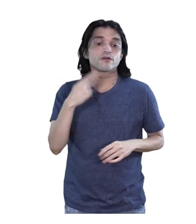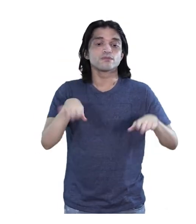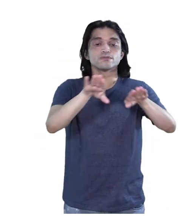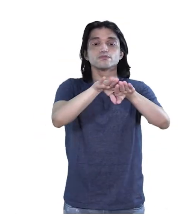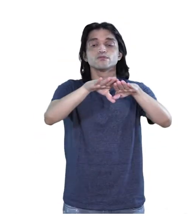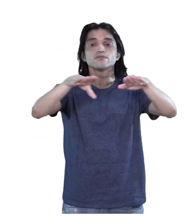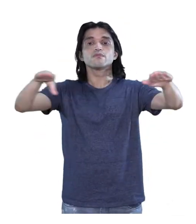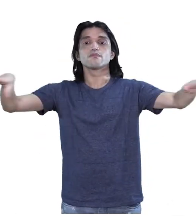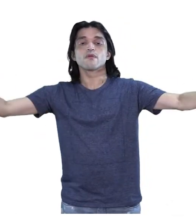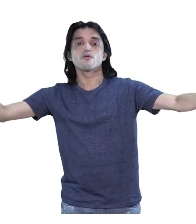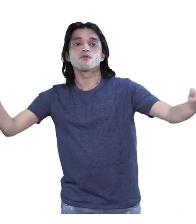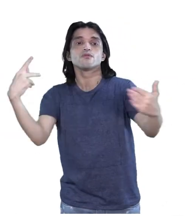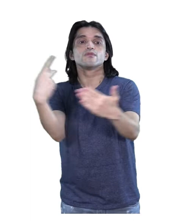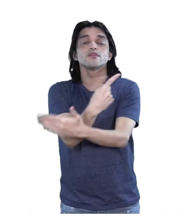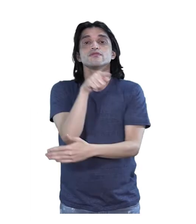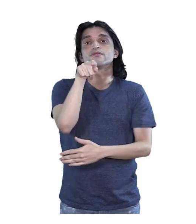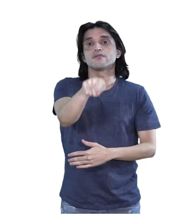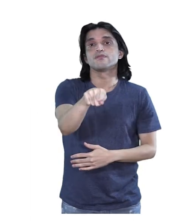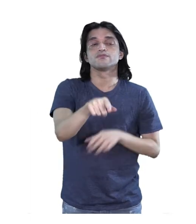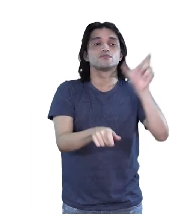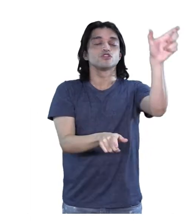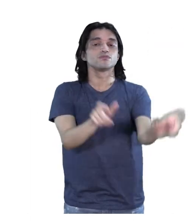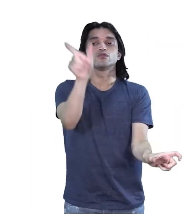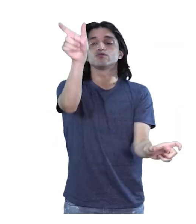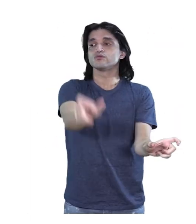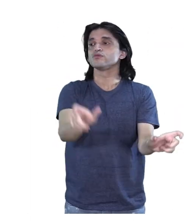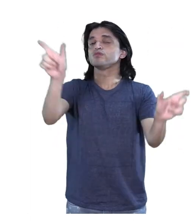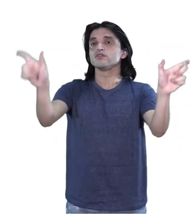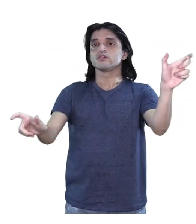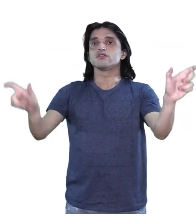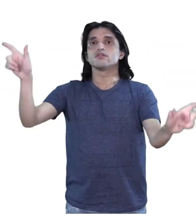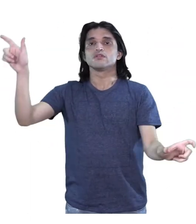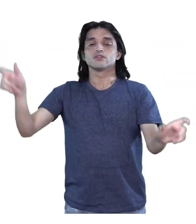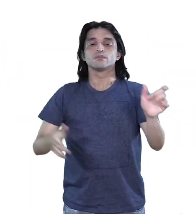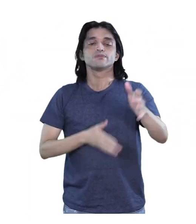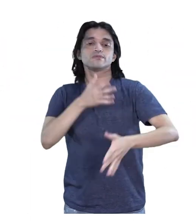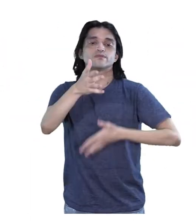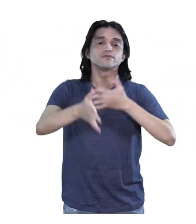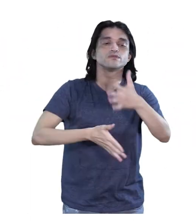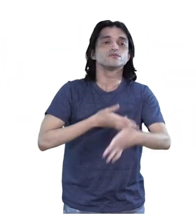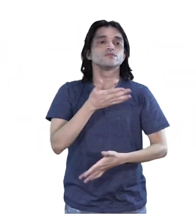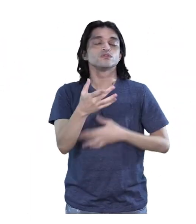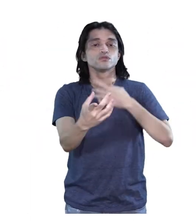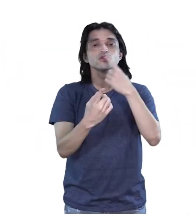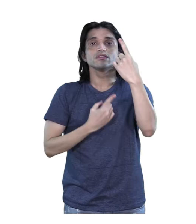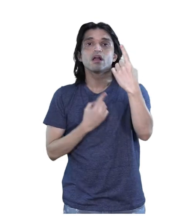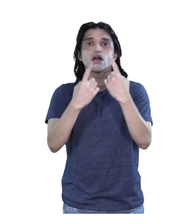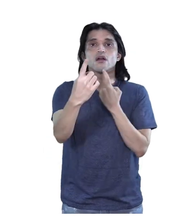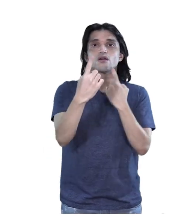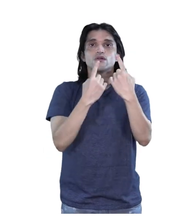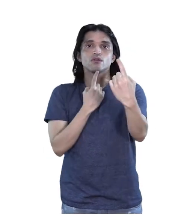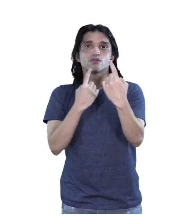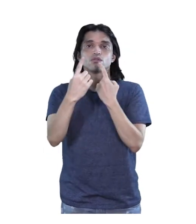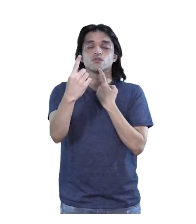palco, a partir das falas das personagens. O enredo se constrói a partir do diálogo, que possui um